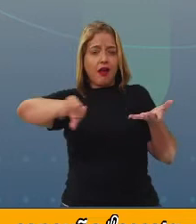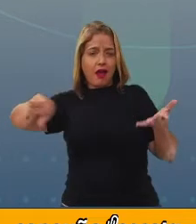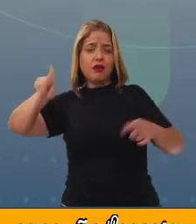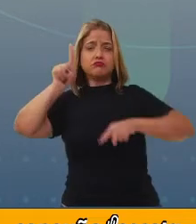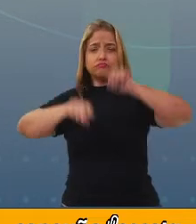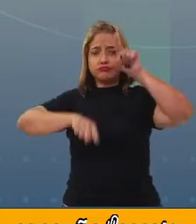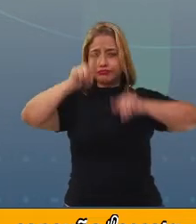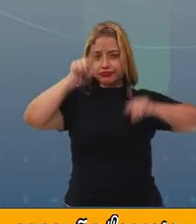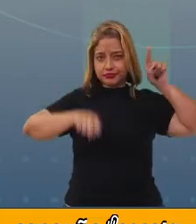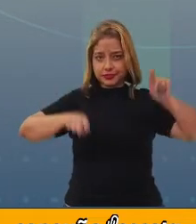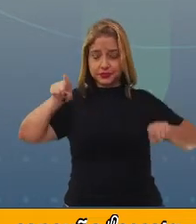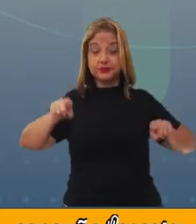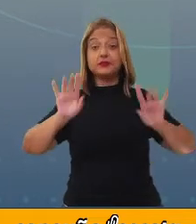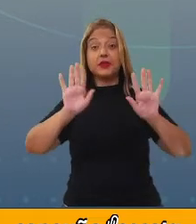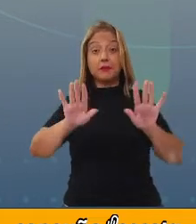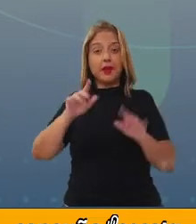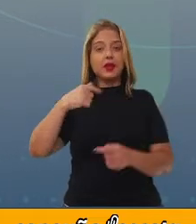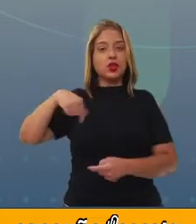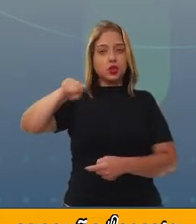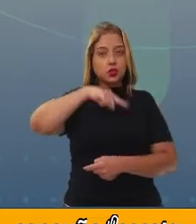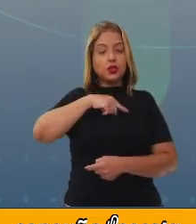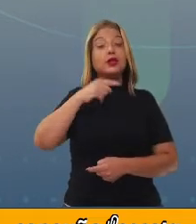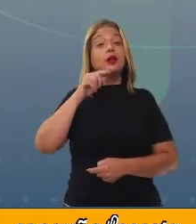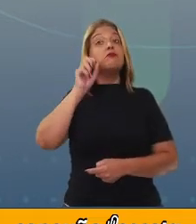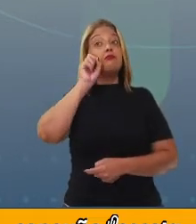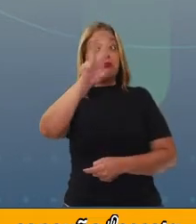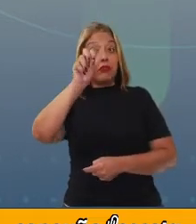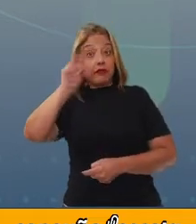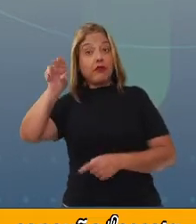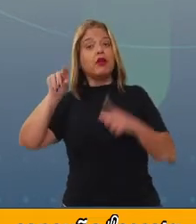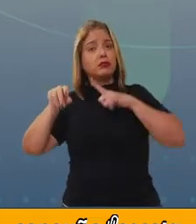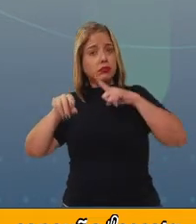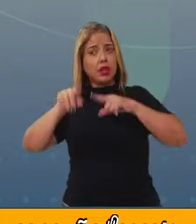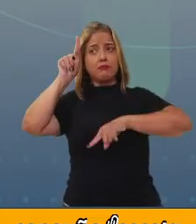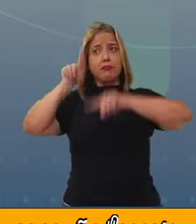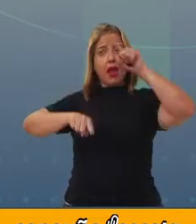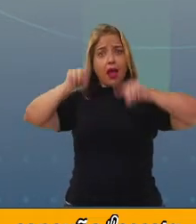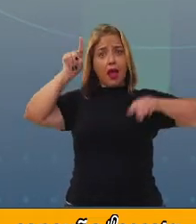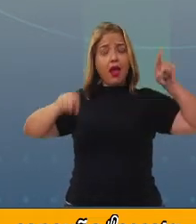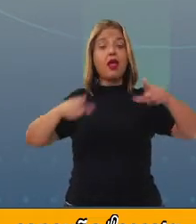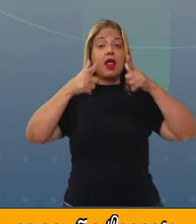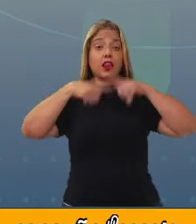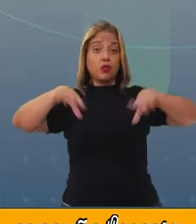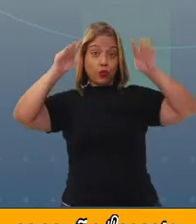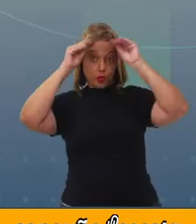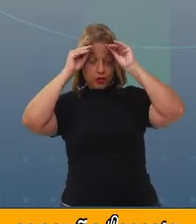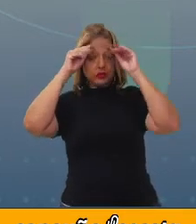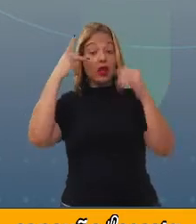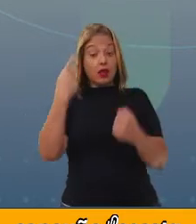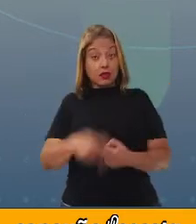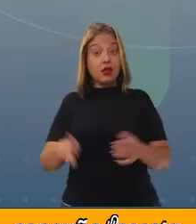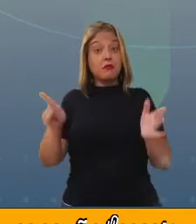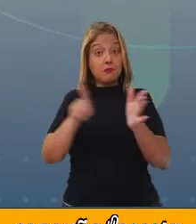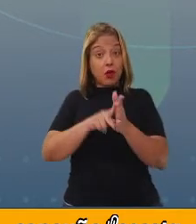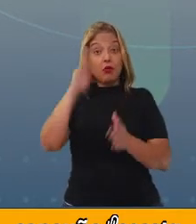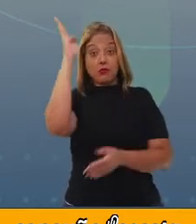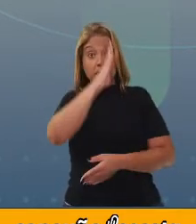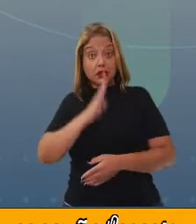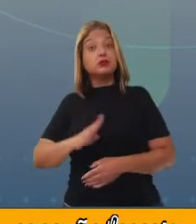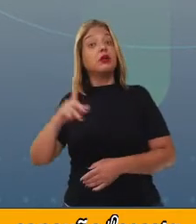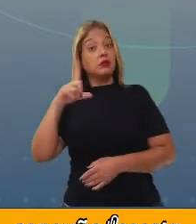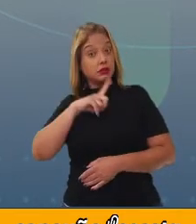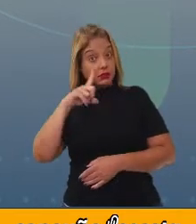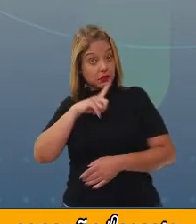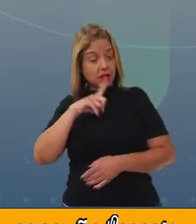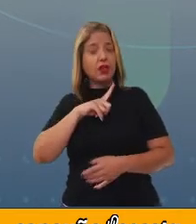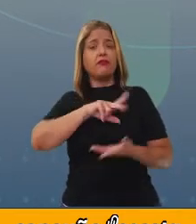para perceber essa grande variedade linguística. Aqui mesmo dentro do nosso país, nós temos